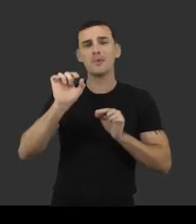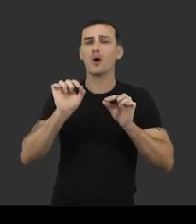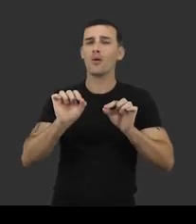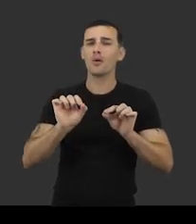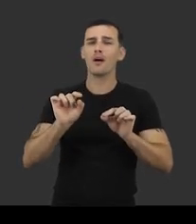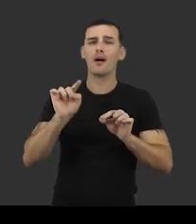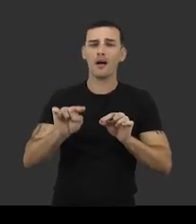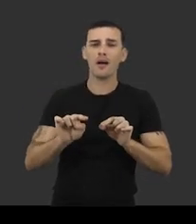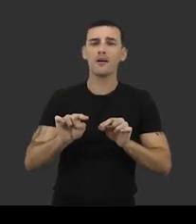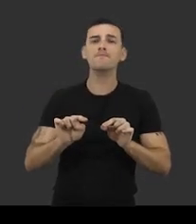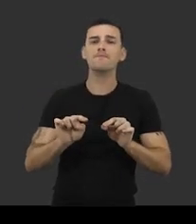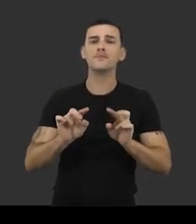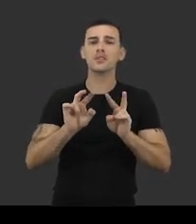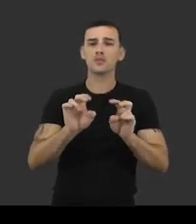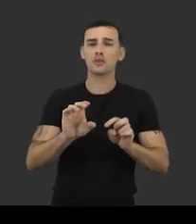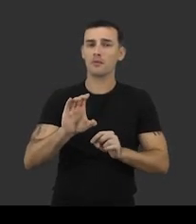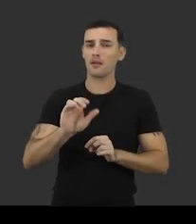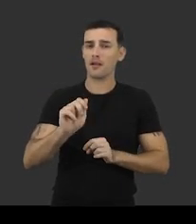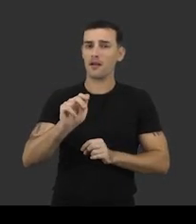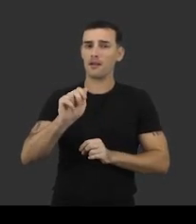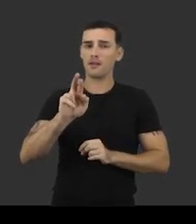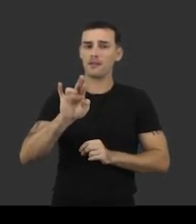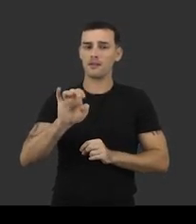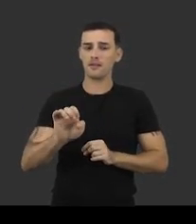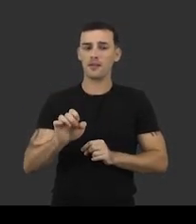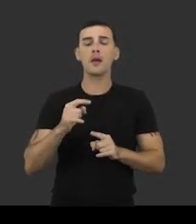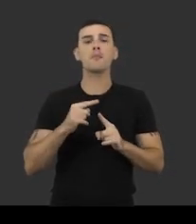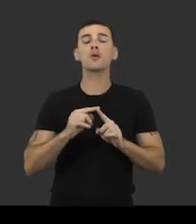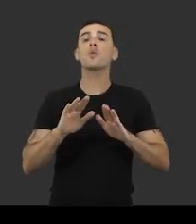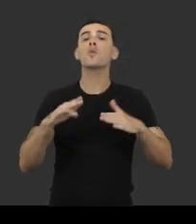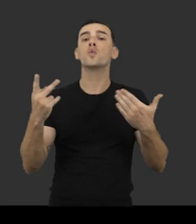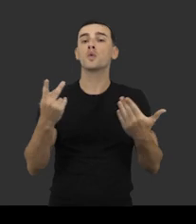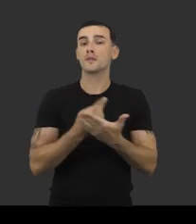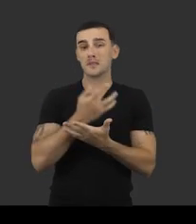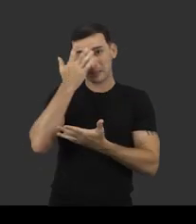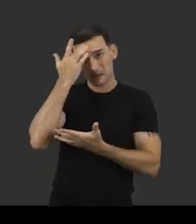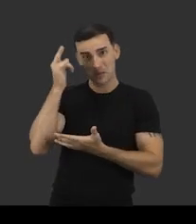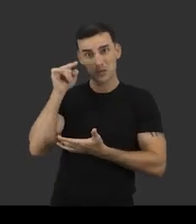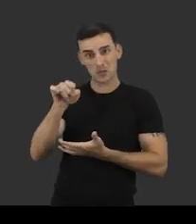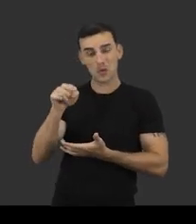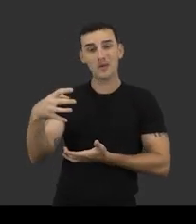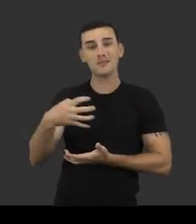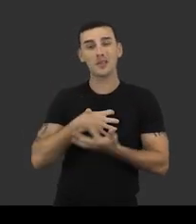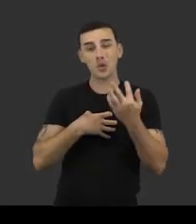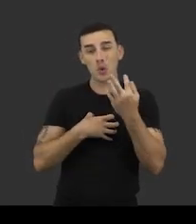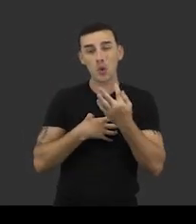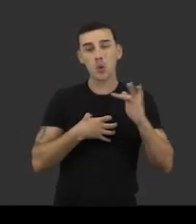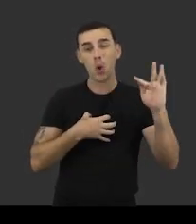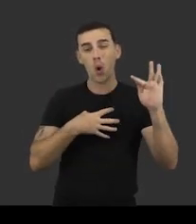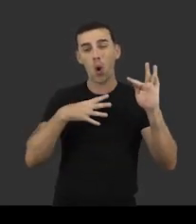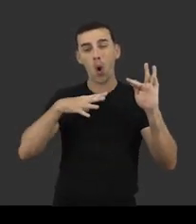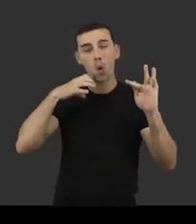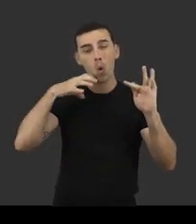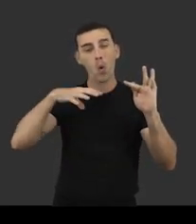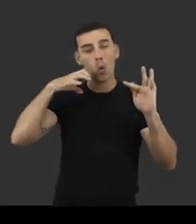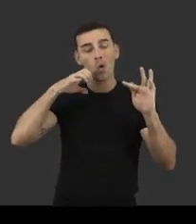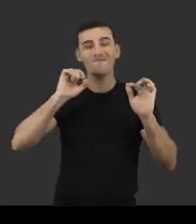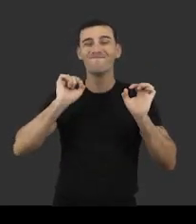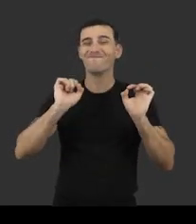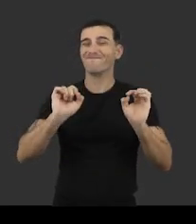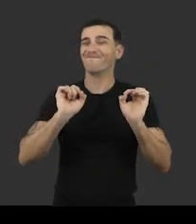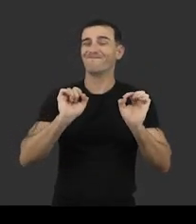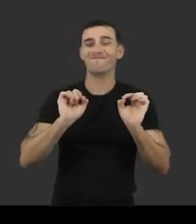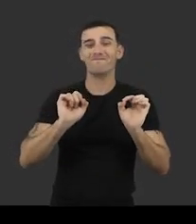especialmente falando sobre a doença cárie, porque quando essas pessoas sentirem dor de dente, a reação